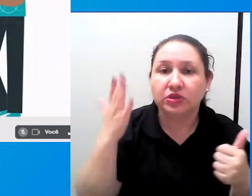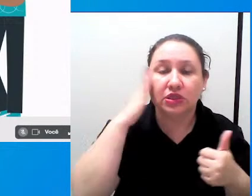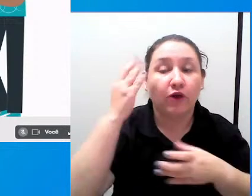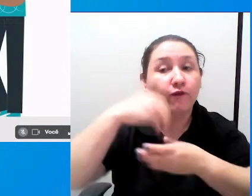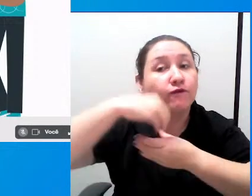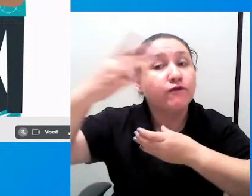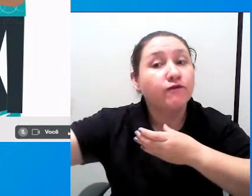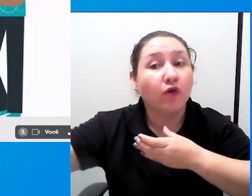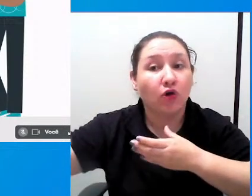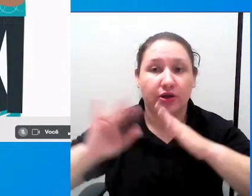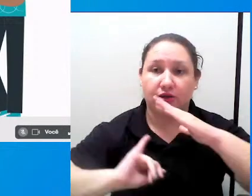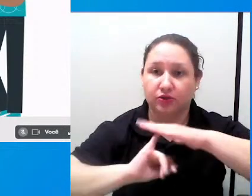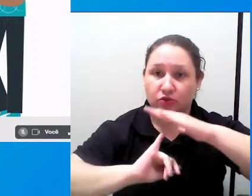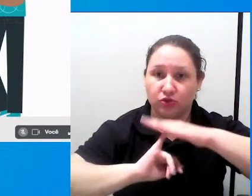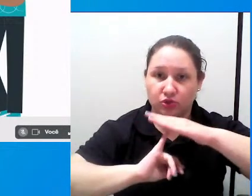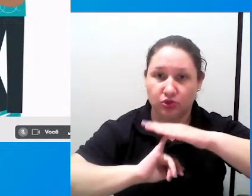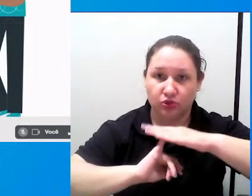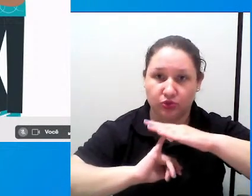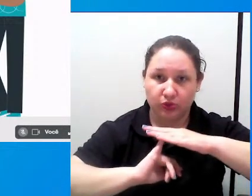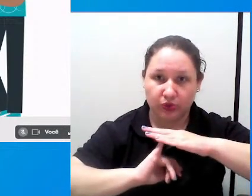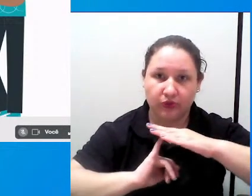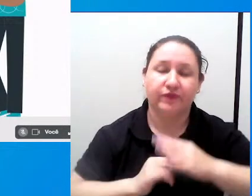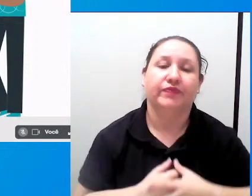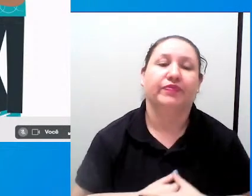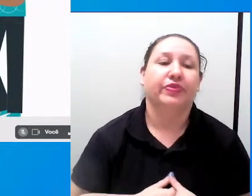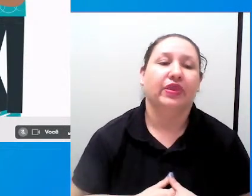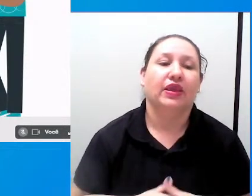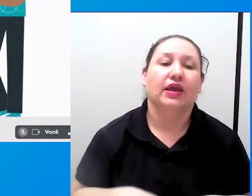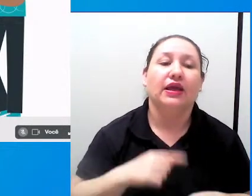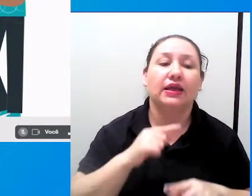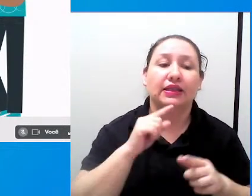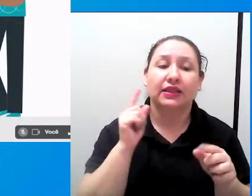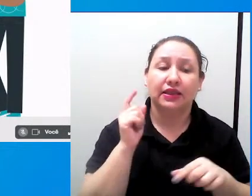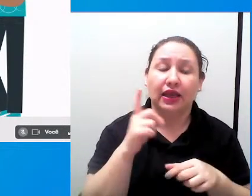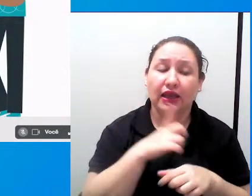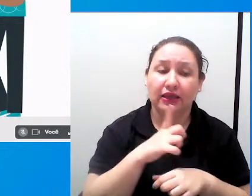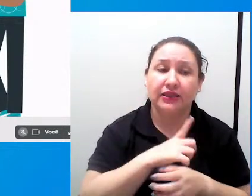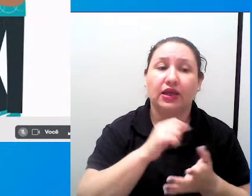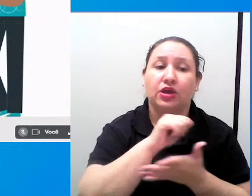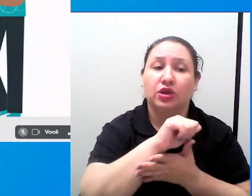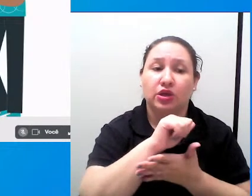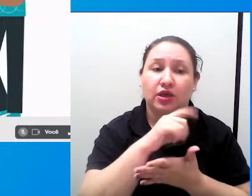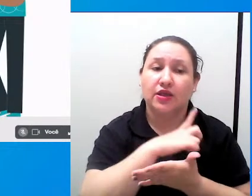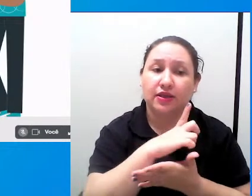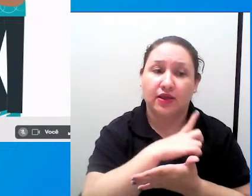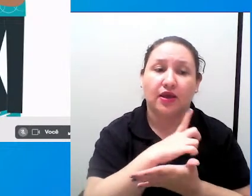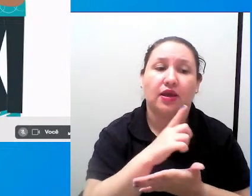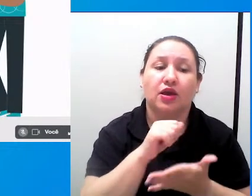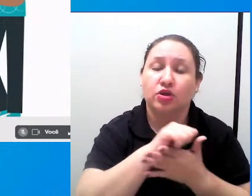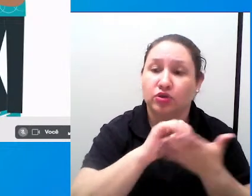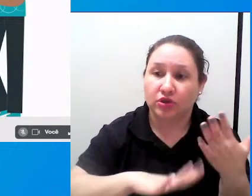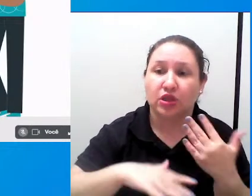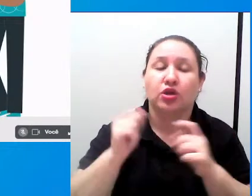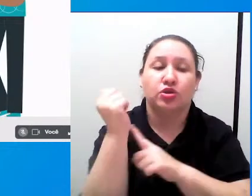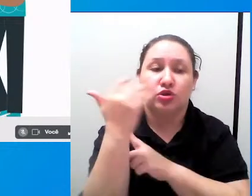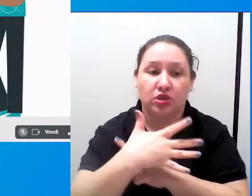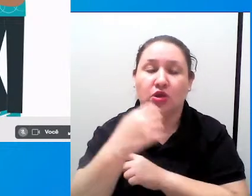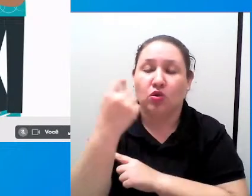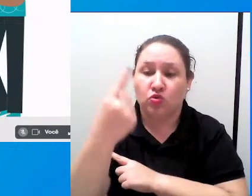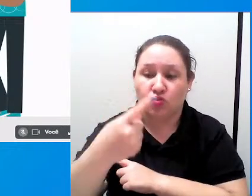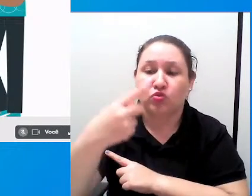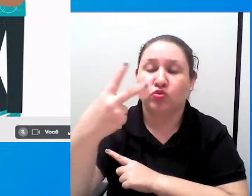diante. Durante essas atividades de extensão 1, 2, 3 e 4, eu vou falar bem a realidade que a gente faz aqui. A gente vai distribuir